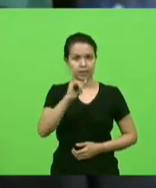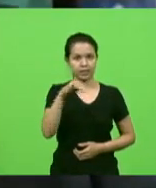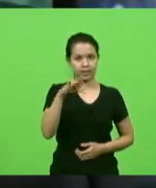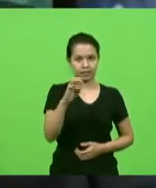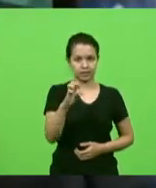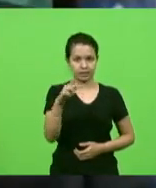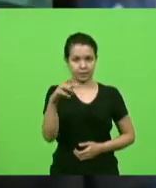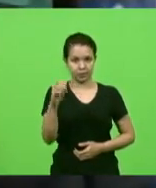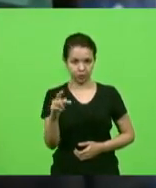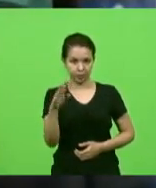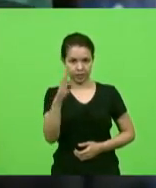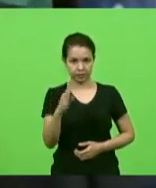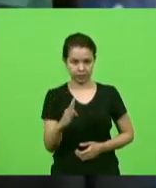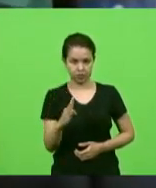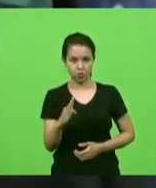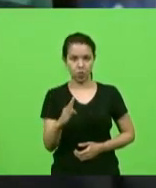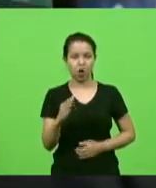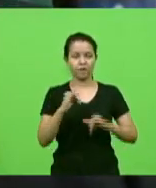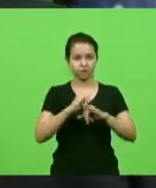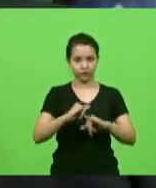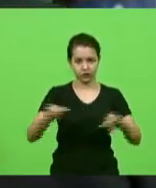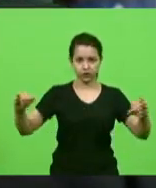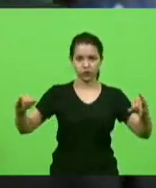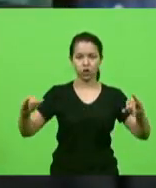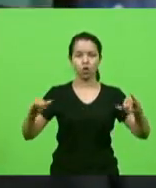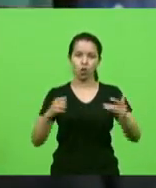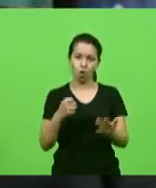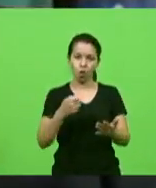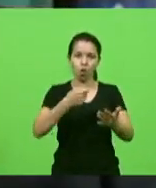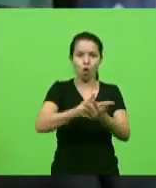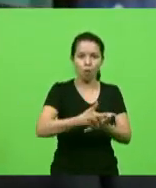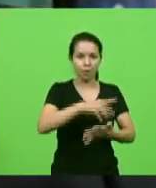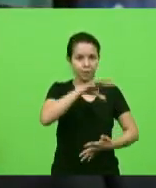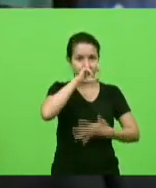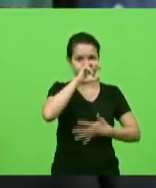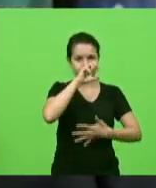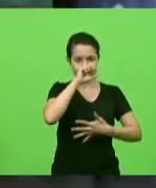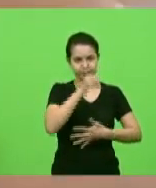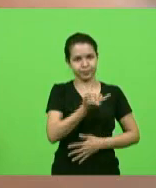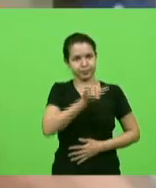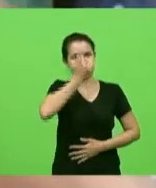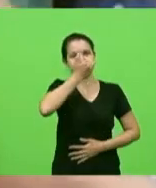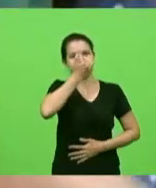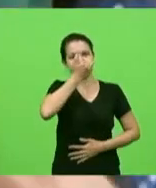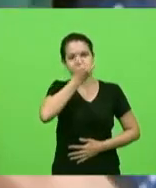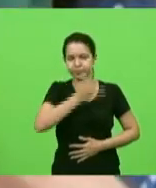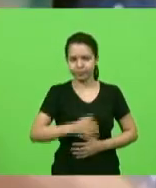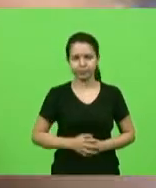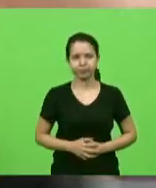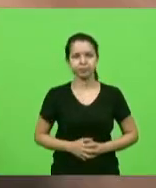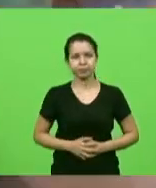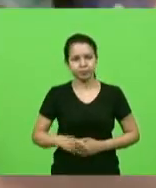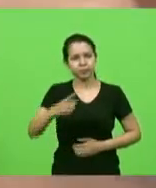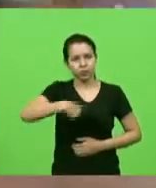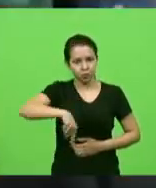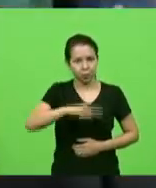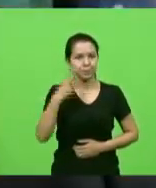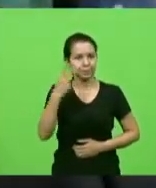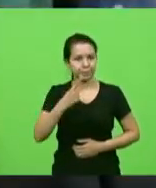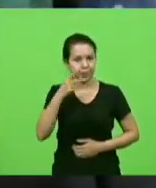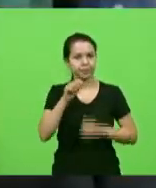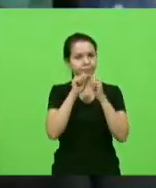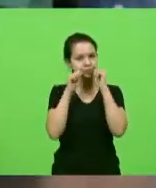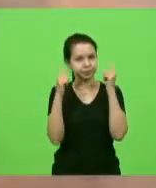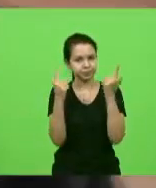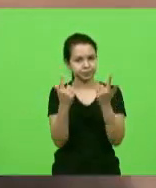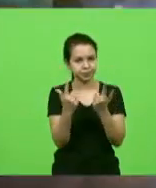quando nos foi revelada uma fracassada tentativa de fuga e respiradores os trabalhos e nós qualidades desta casa